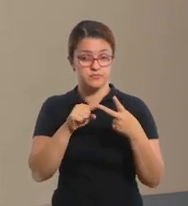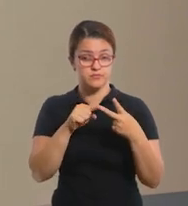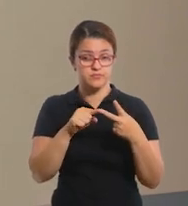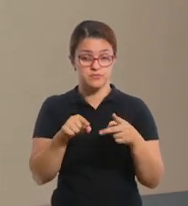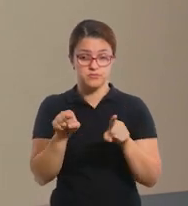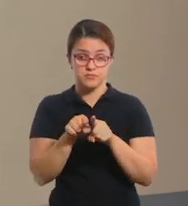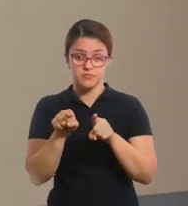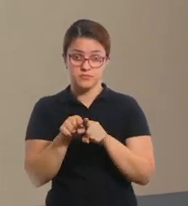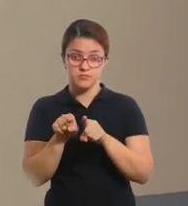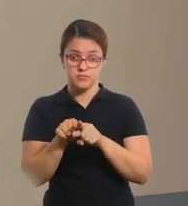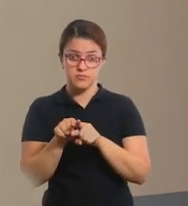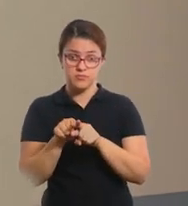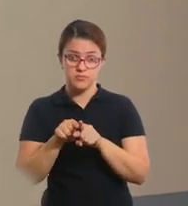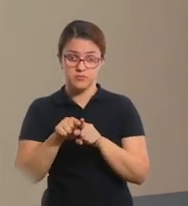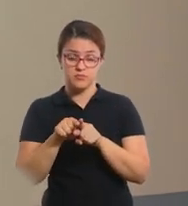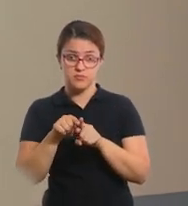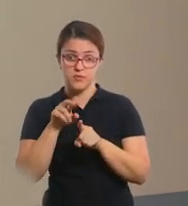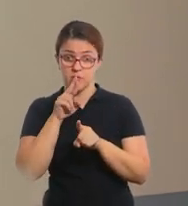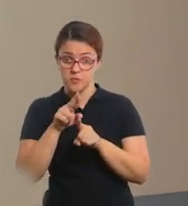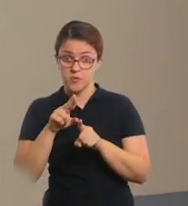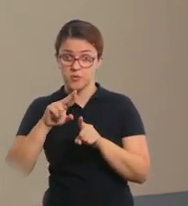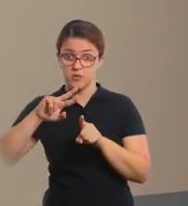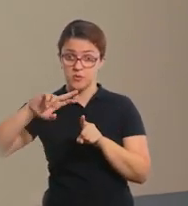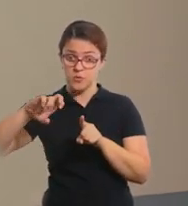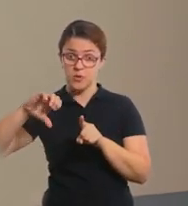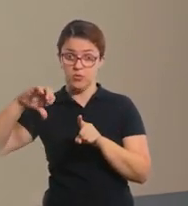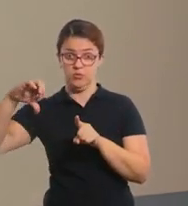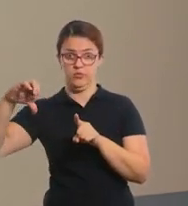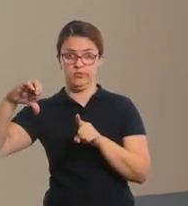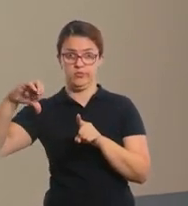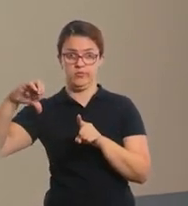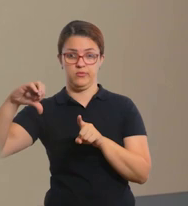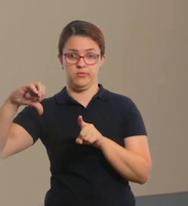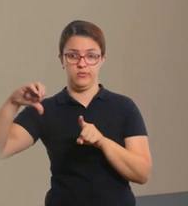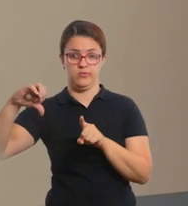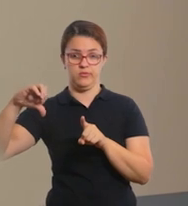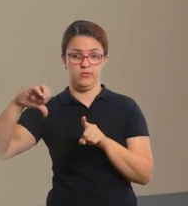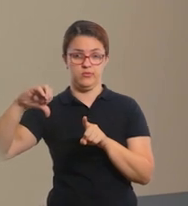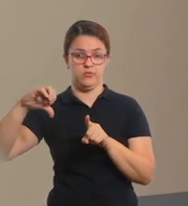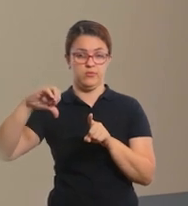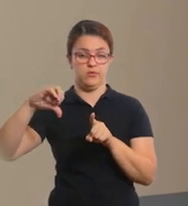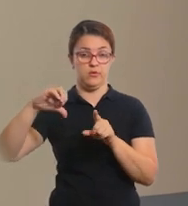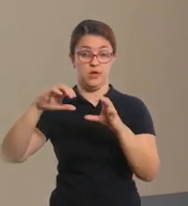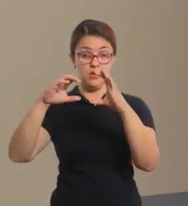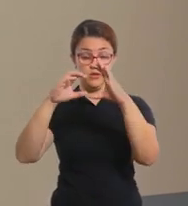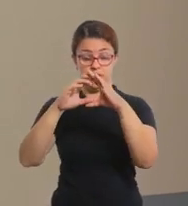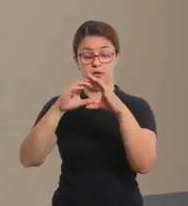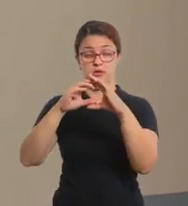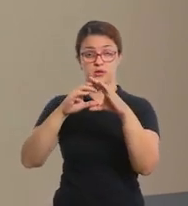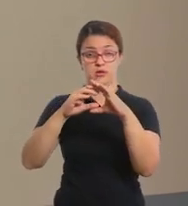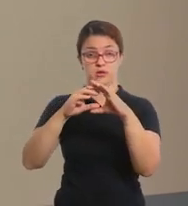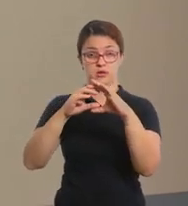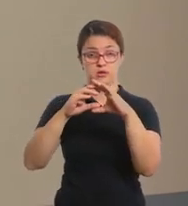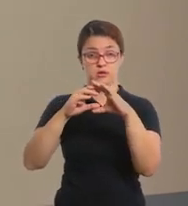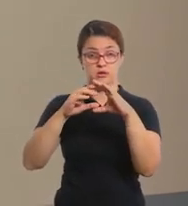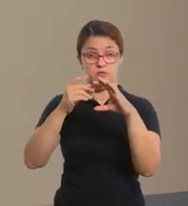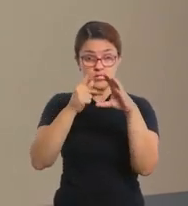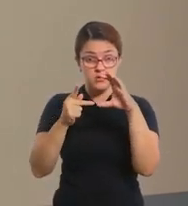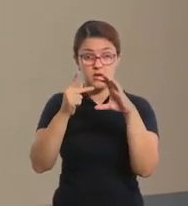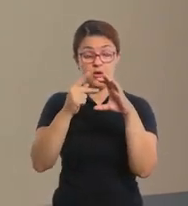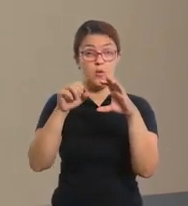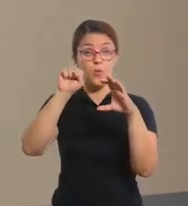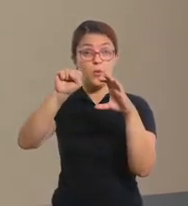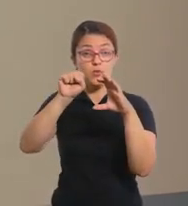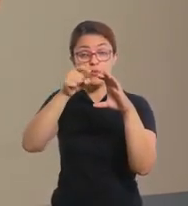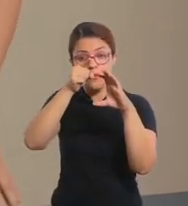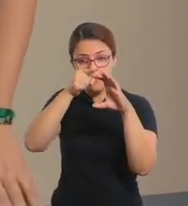próximo número o resultado também é nove porém o um número é 18 para vocês há 8 palitinhos